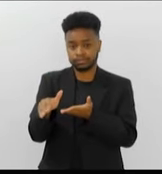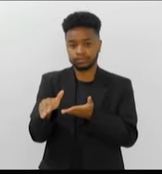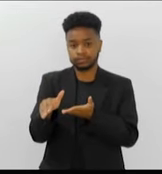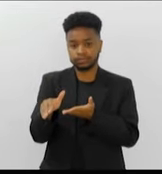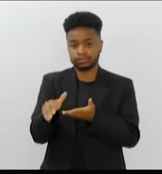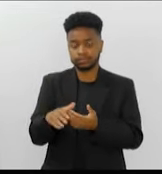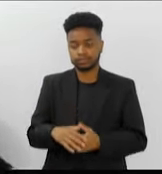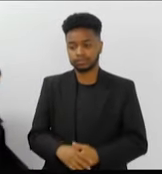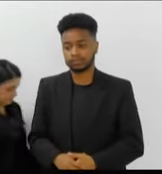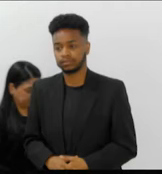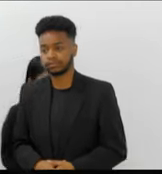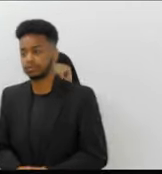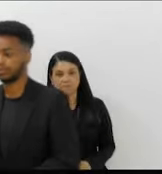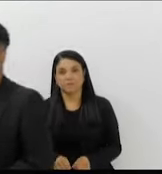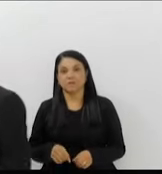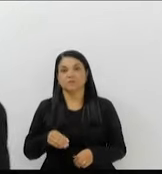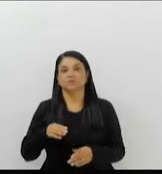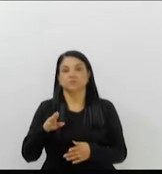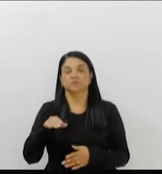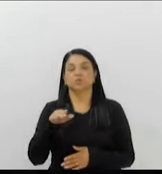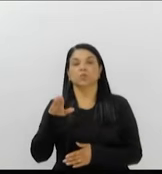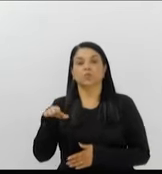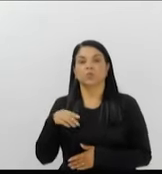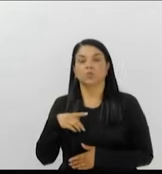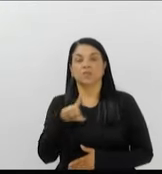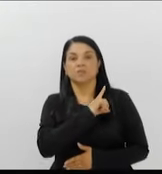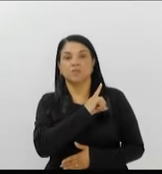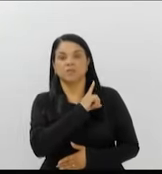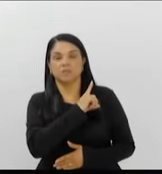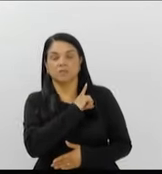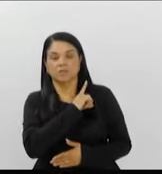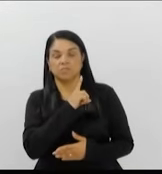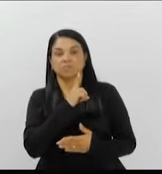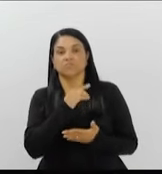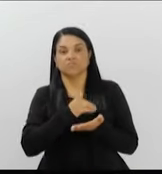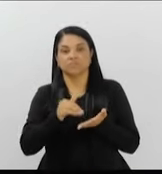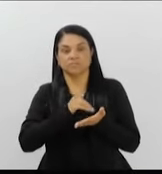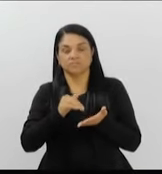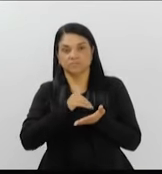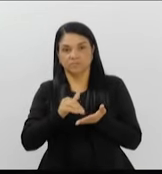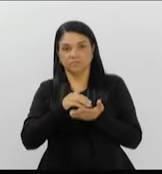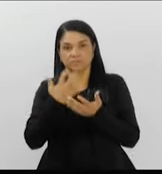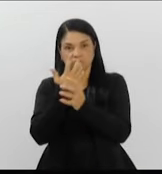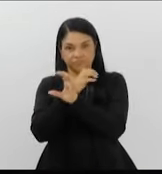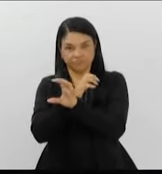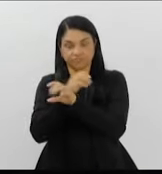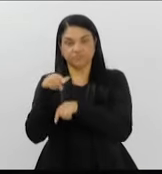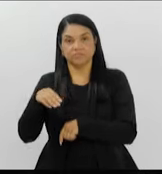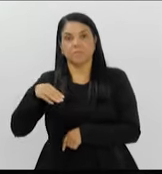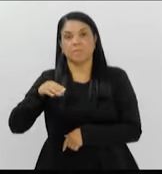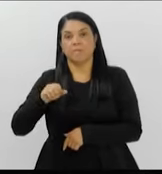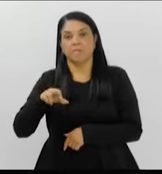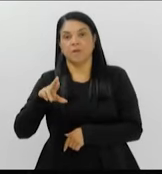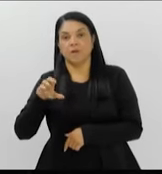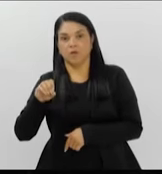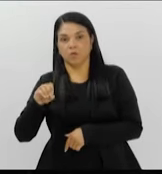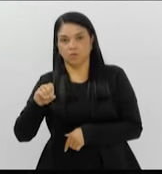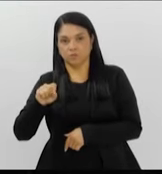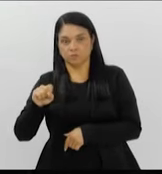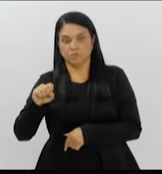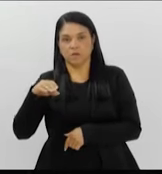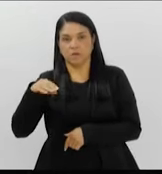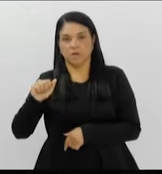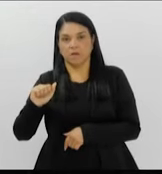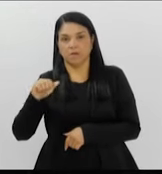do senhor Marcos Vinícius Amin Fernandes, da Secretaria da Casa Civil, e